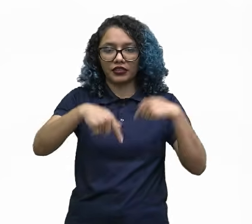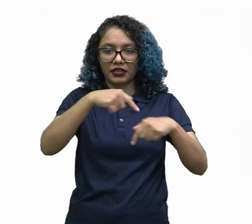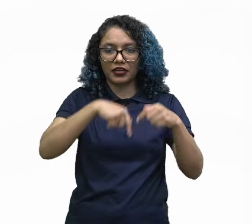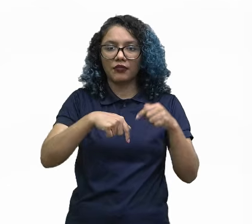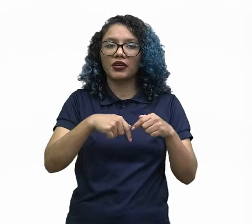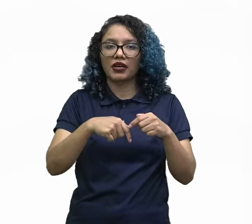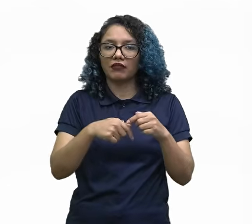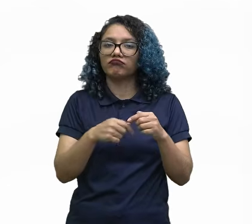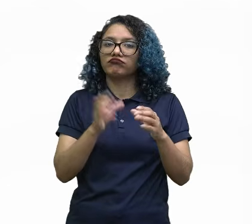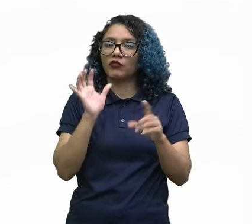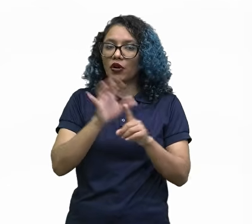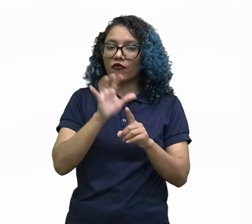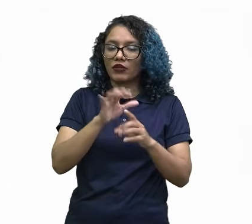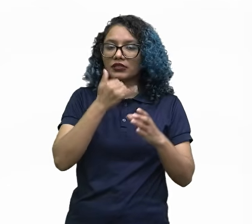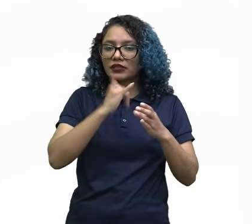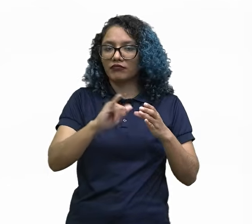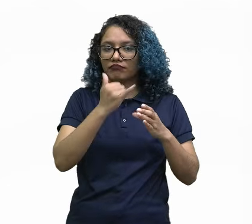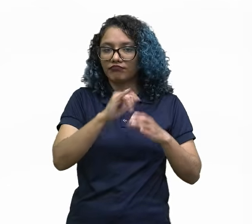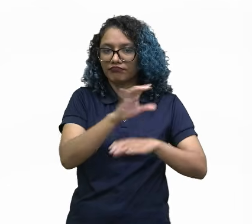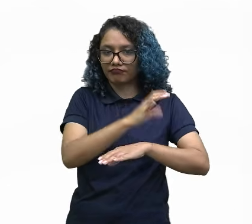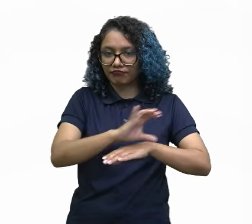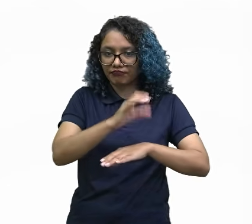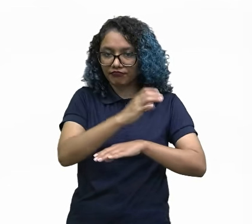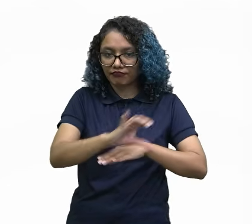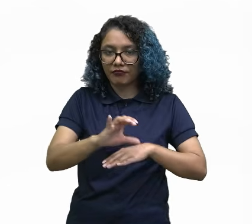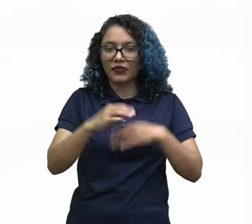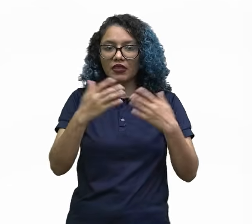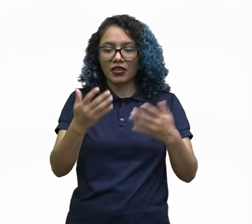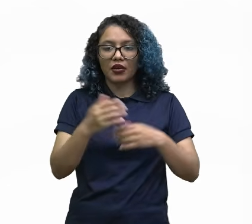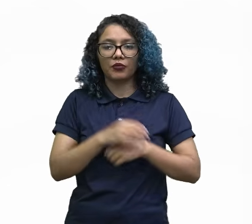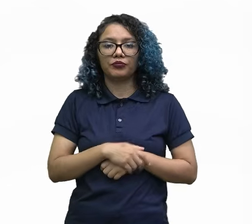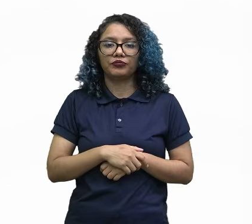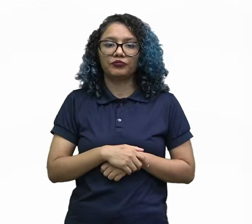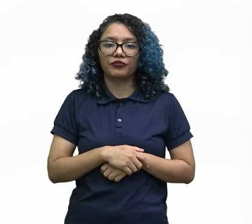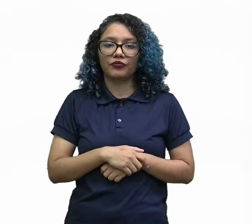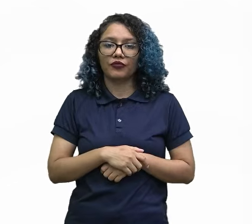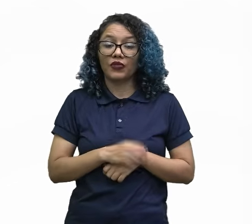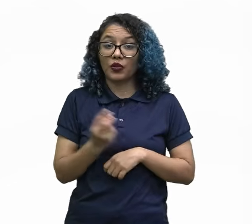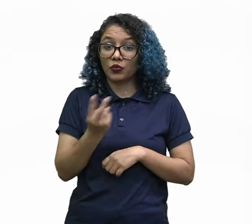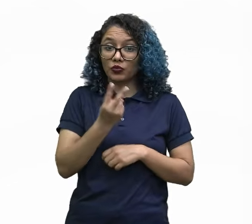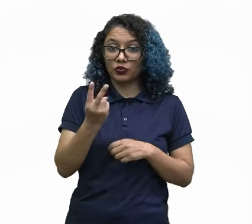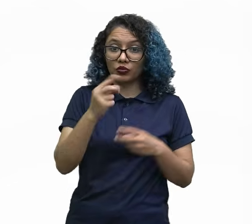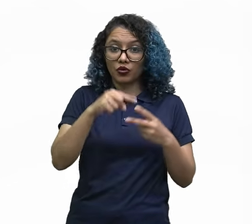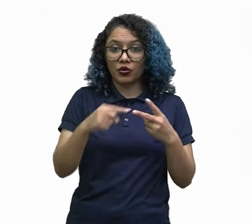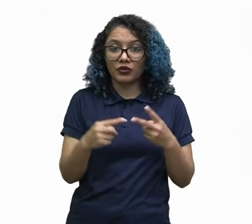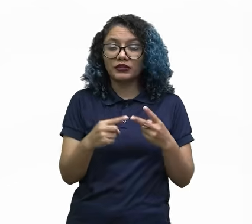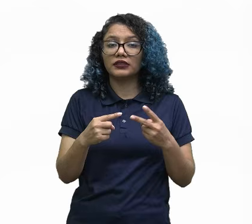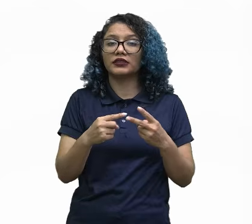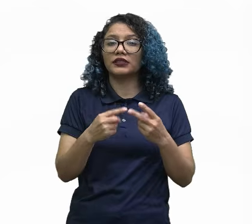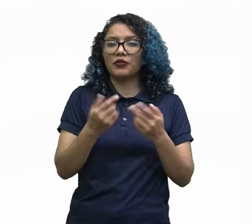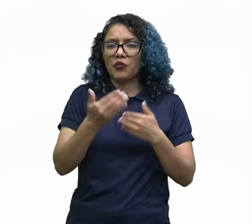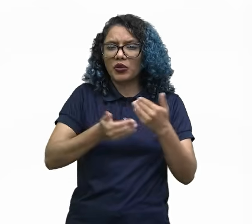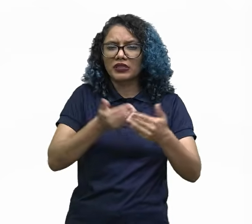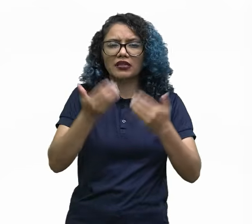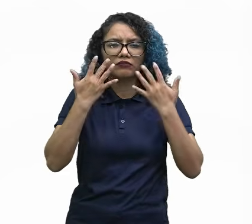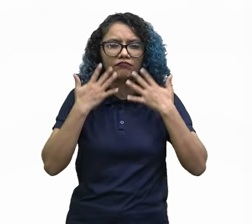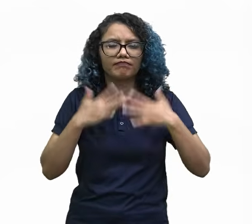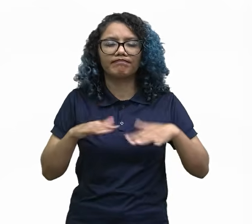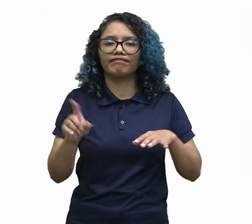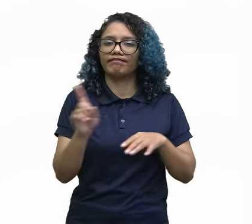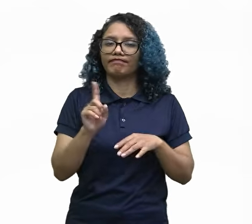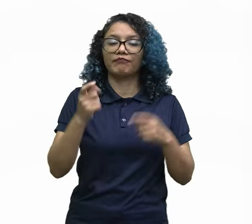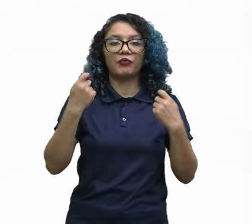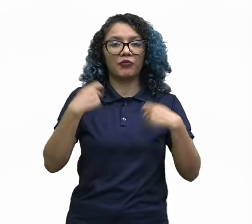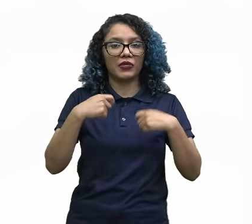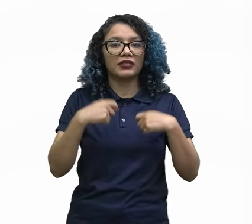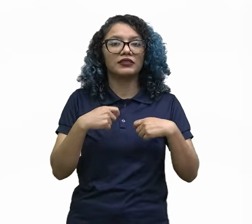elétrica. Novamente, as eletrólises, sejam elas ígneas ou aquosas, não são processos espontâneos, né? Precisa